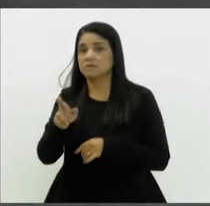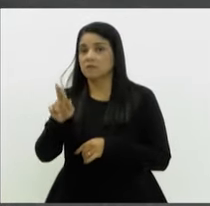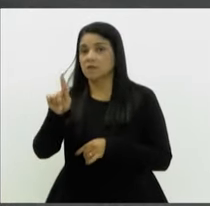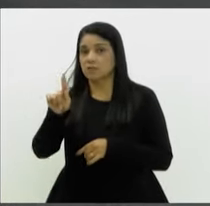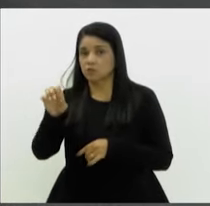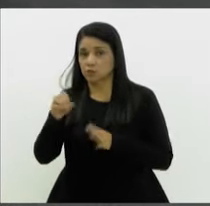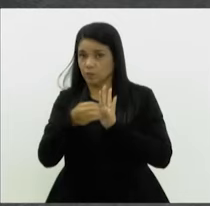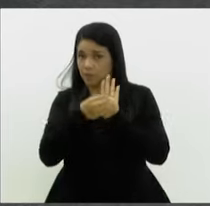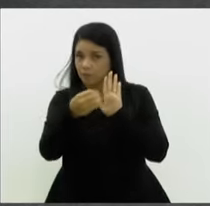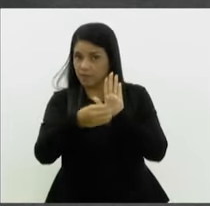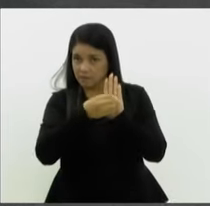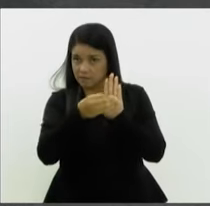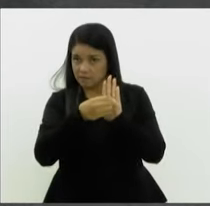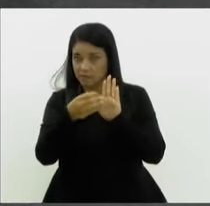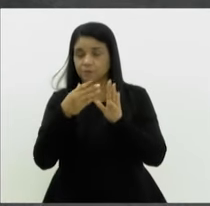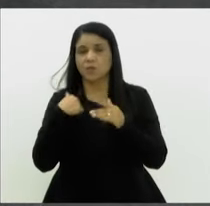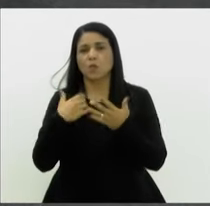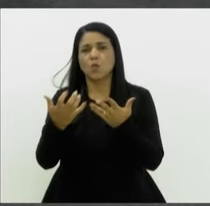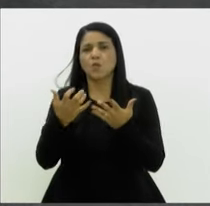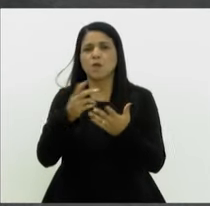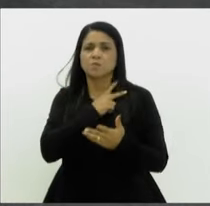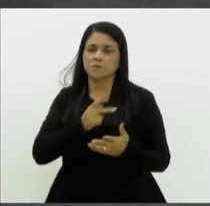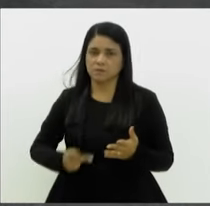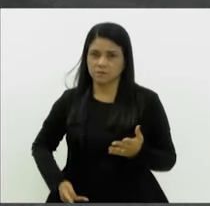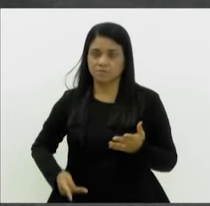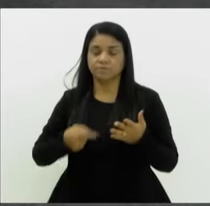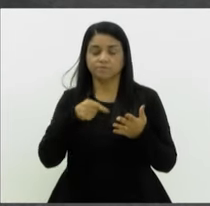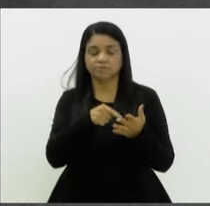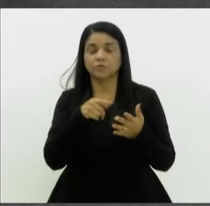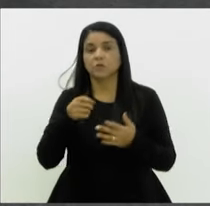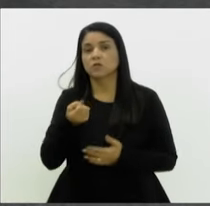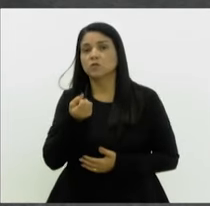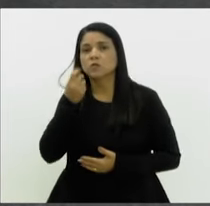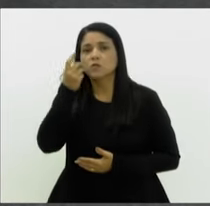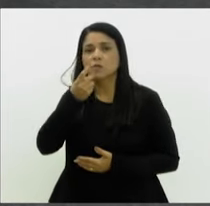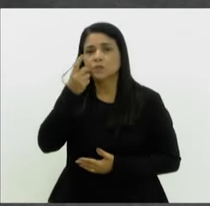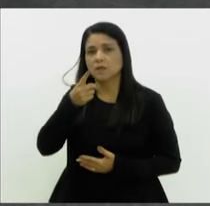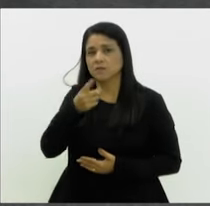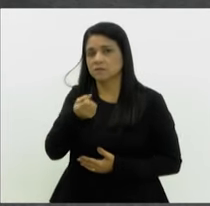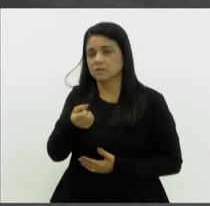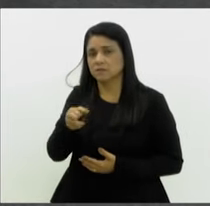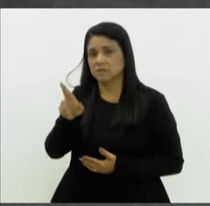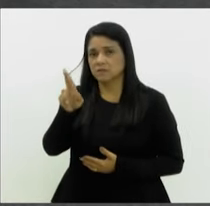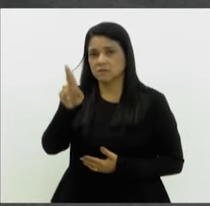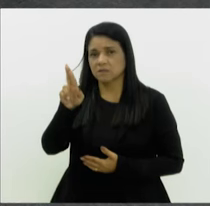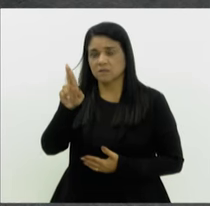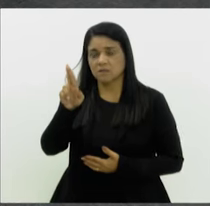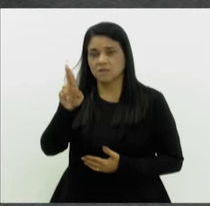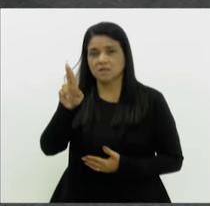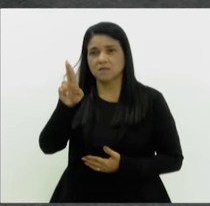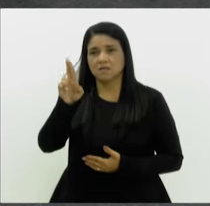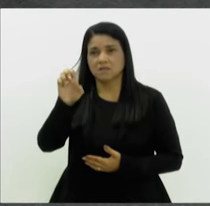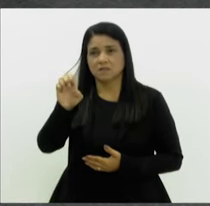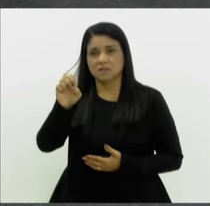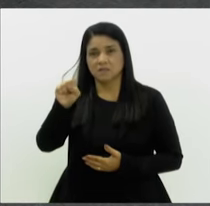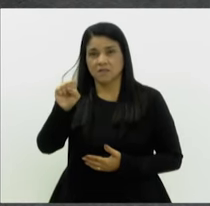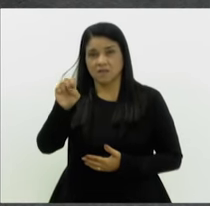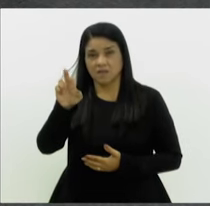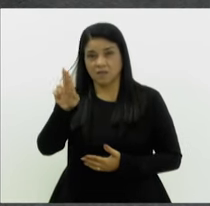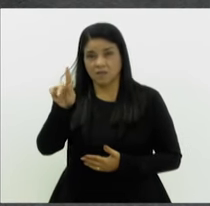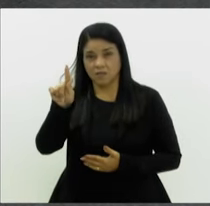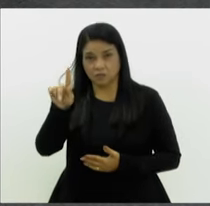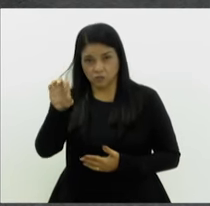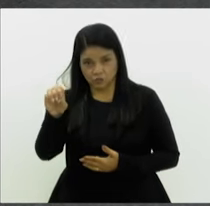queria deixar assinalado, porque o doutor Serginho não quer estudar a matéria, que